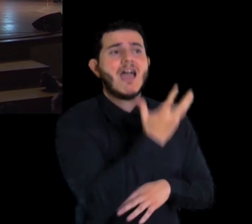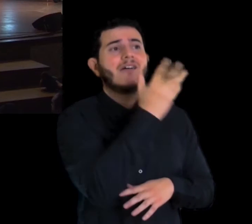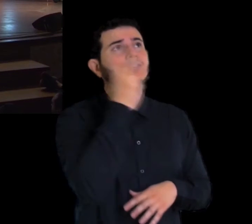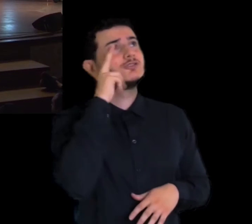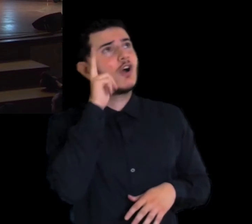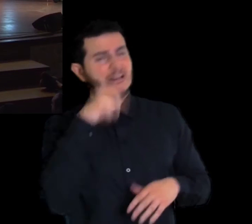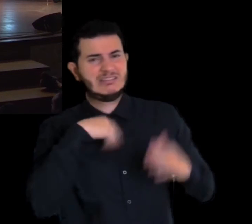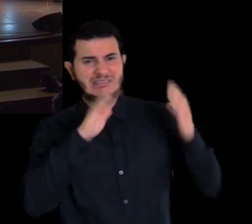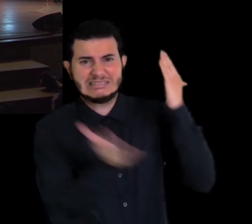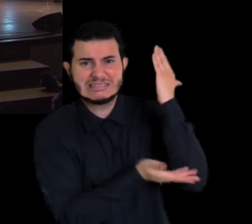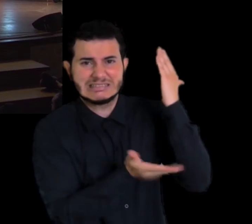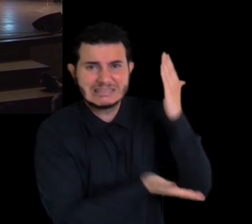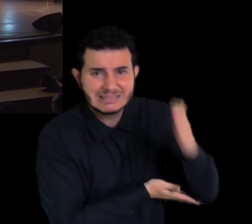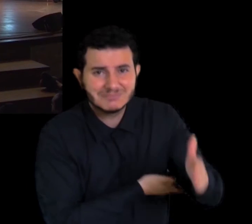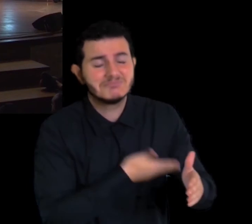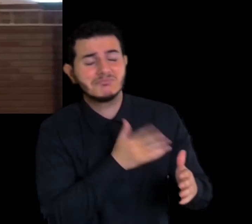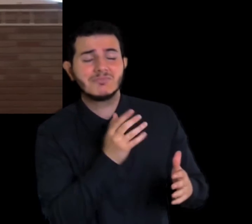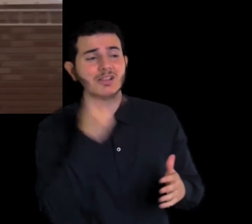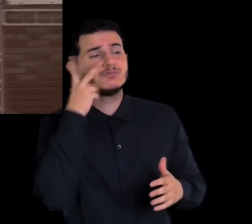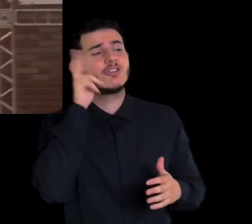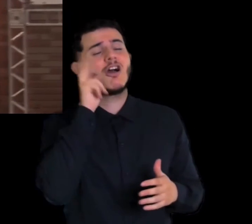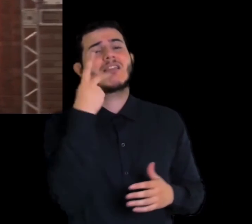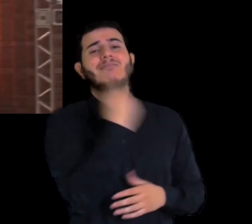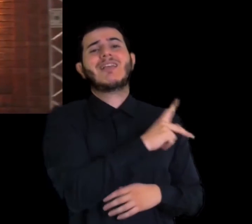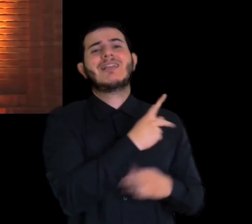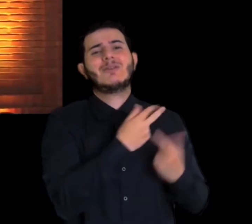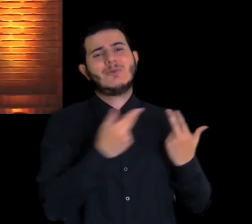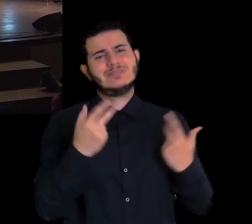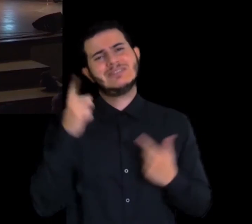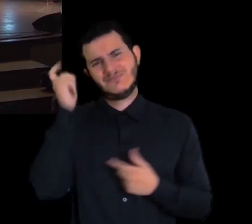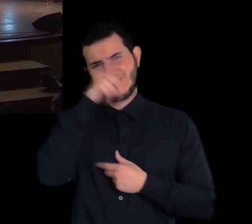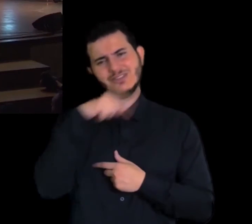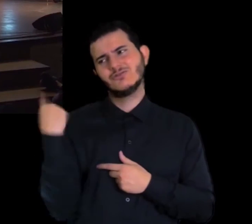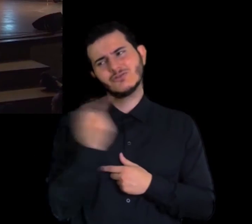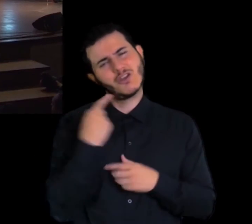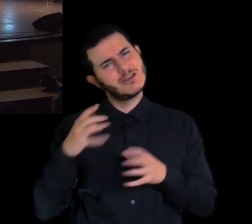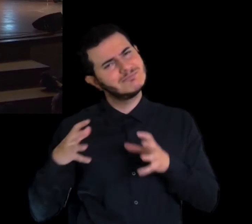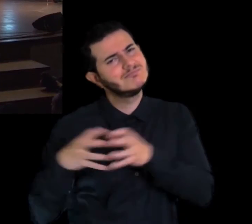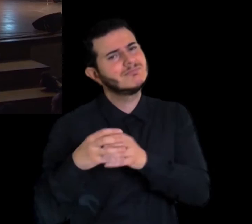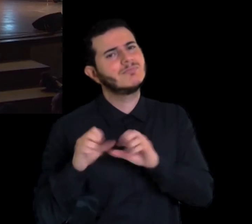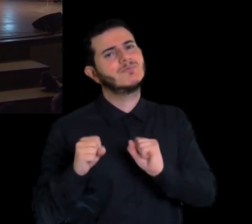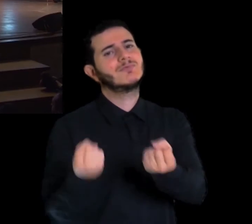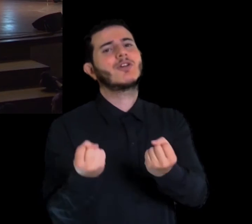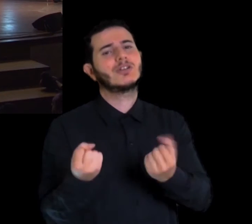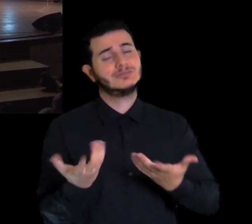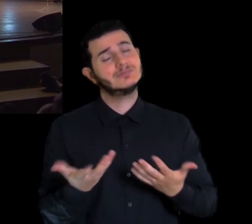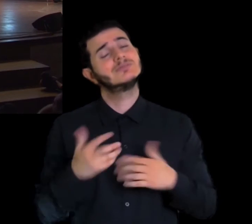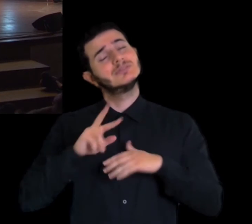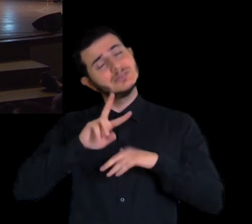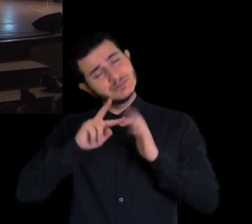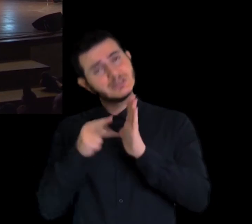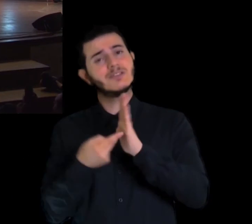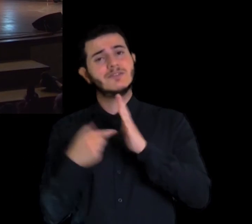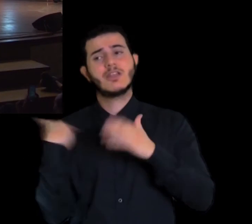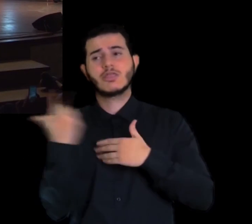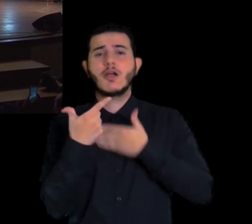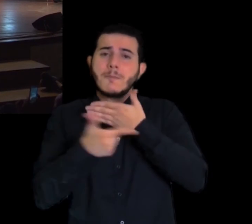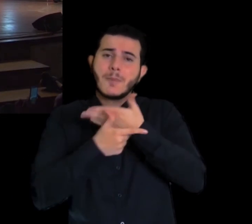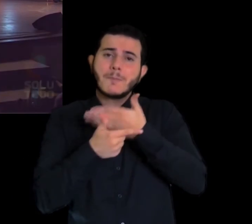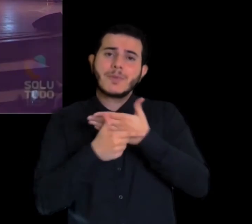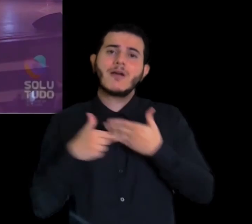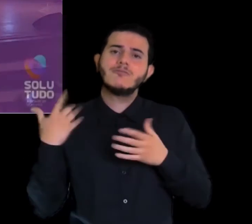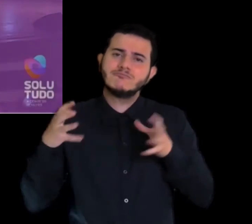difícil, cara. É difícil, a gente é muito forte junto, né? E aí, eu trago para vocês que o papel nosso é esse, né? Tentar fazer as pessoas conhecerem